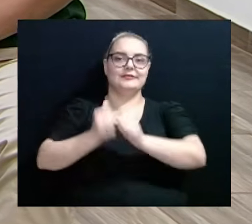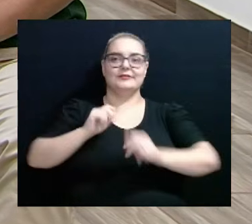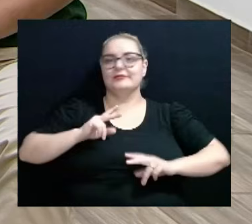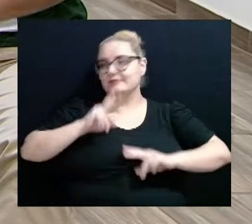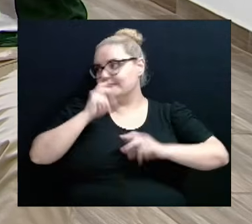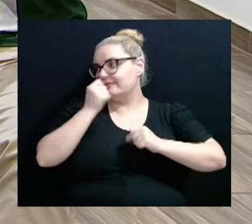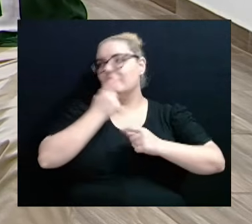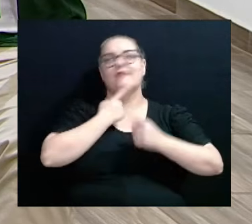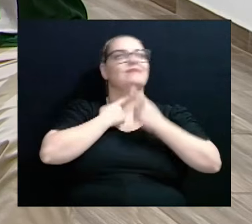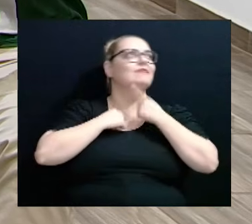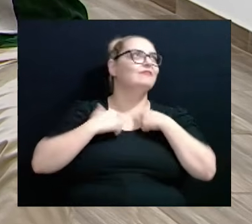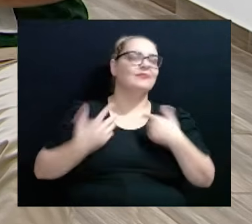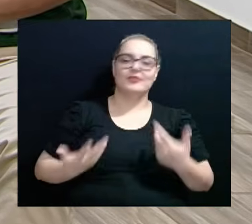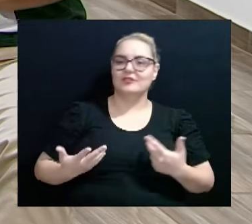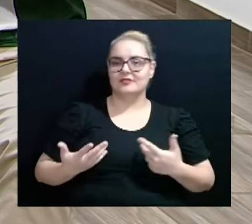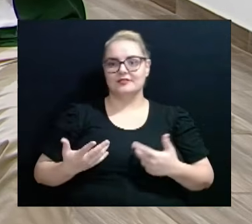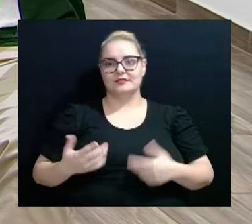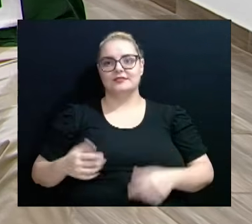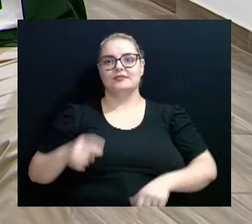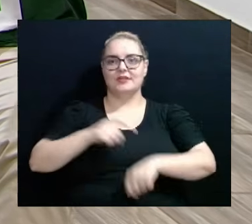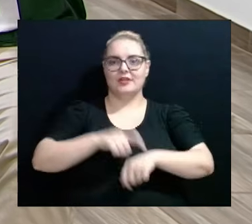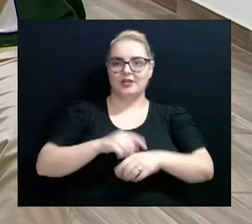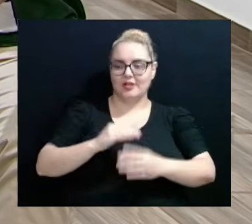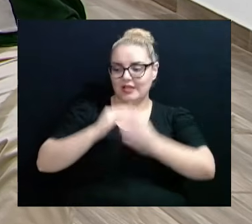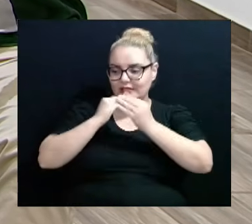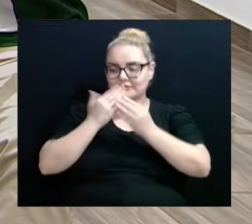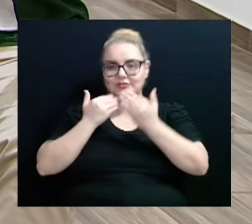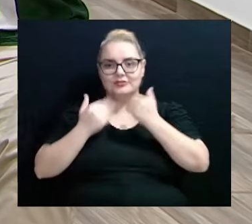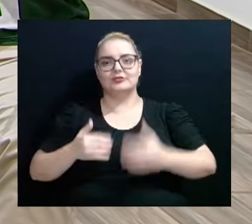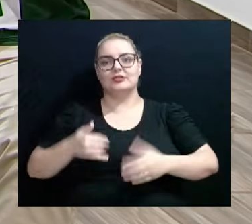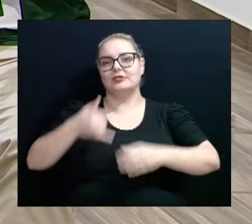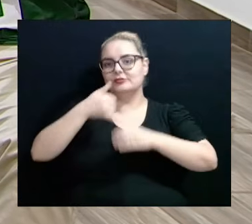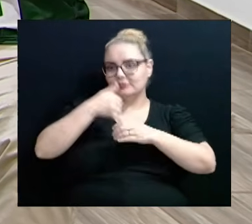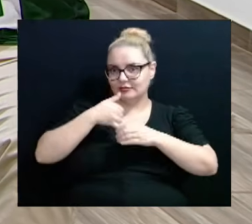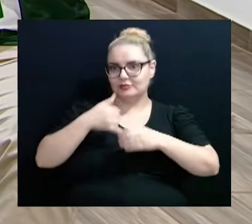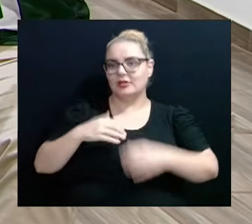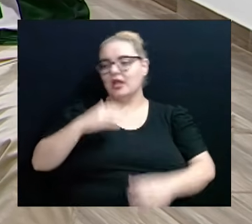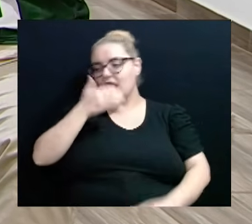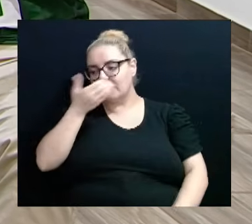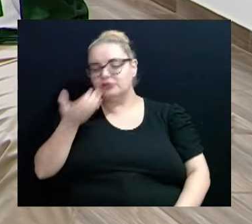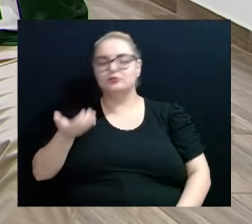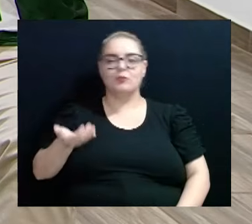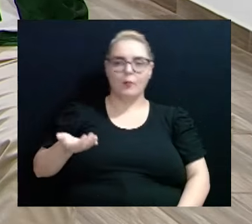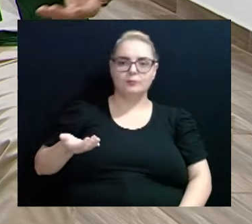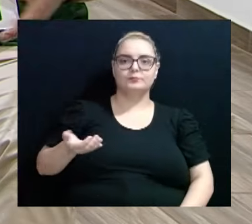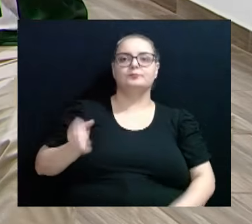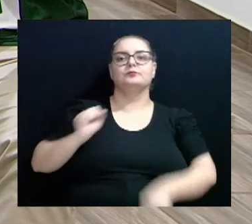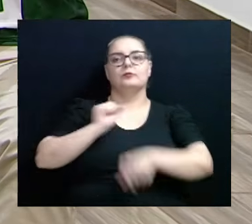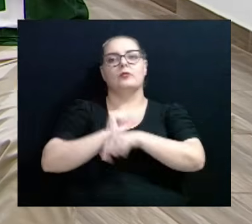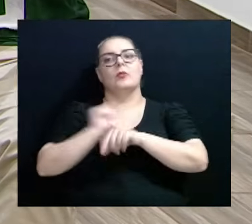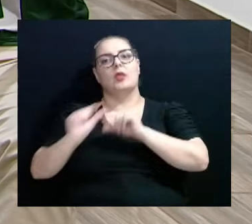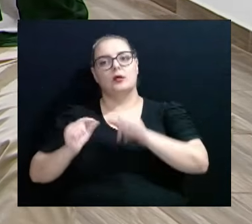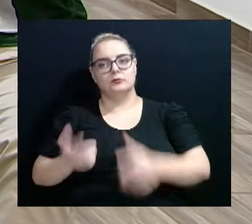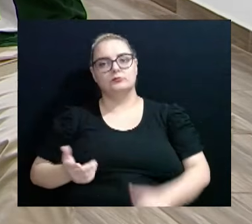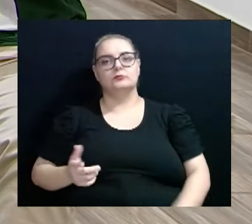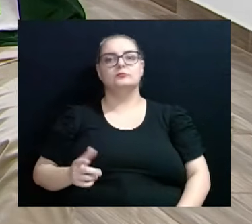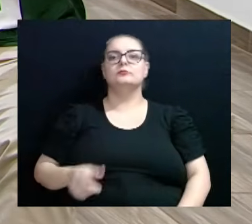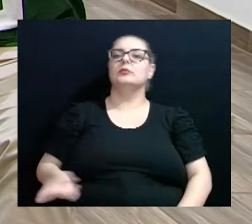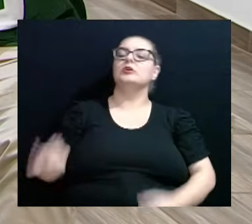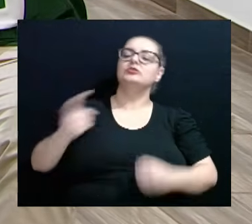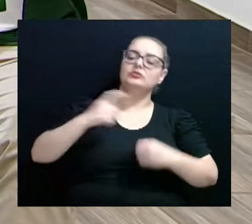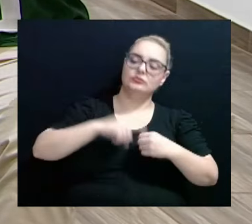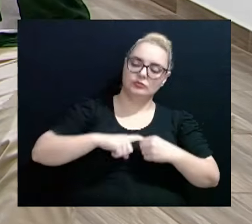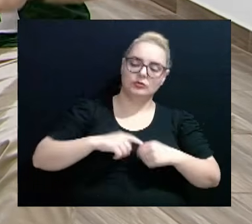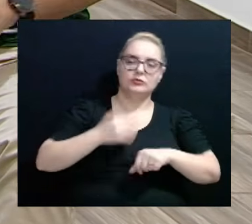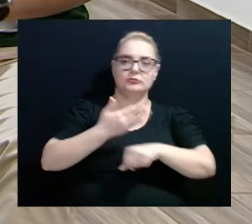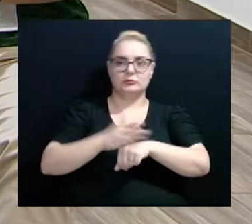atletas, né? Eles têm uma força de vontade, tem uma hora de tomar um lanchinho, come ali, toma um suco, uma maçã, eles param um pouquinho,